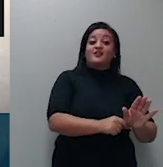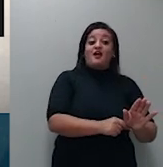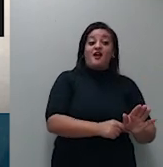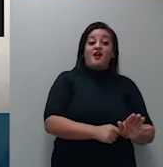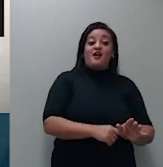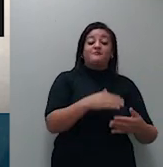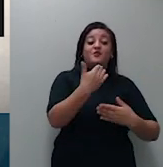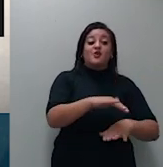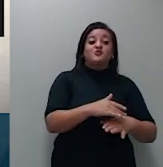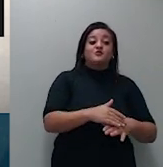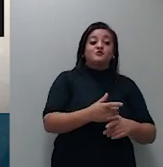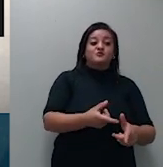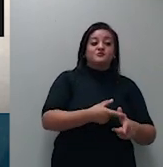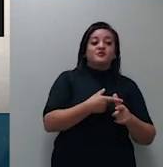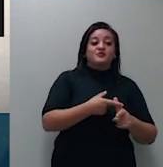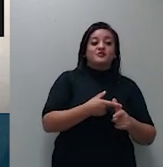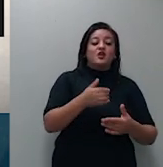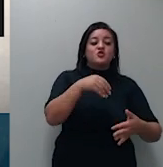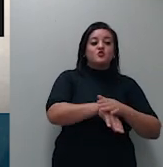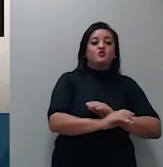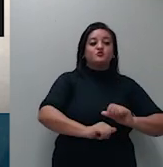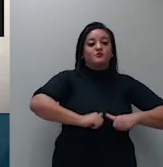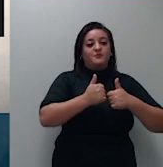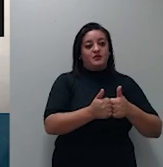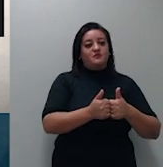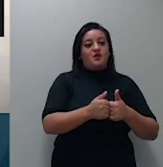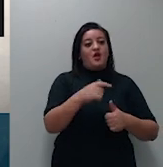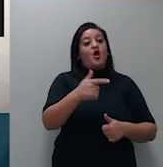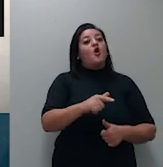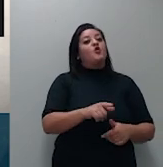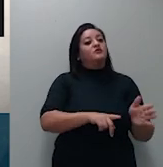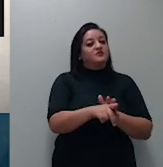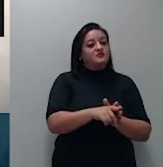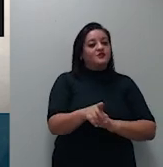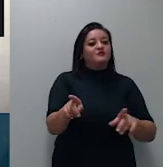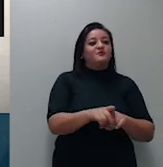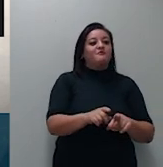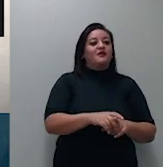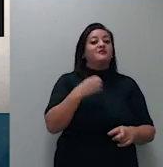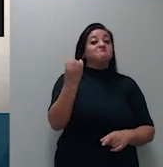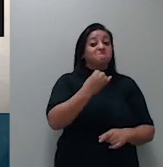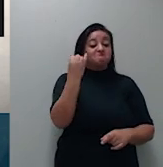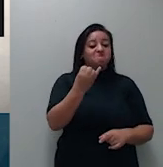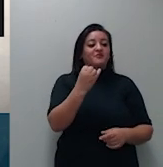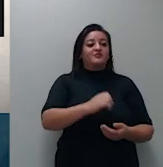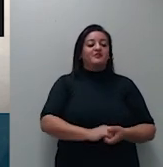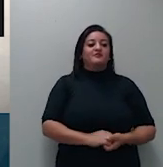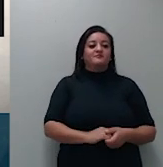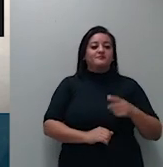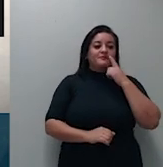o concurso dos cardosos dentro da Recuperação é esse outro ponto também